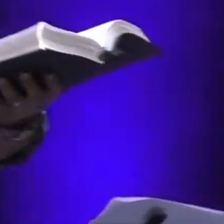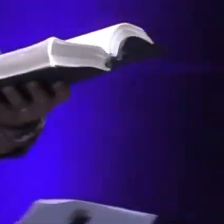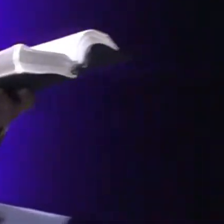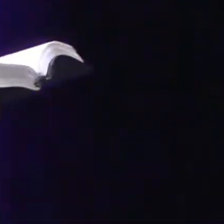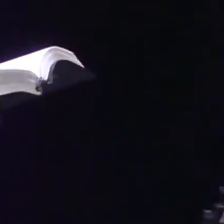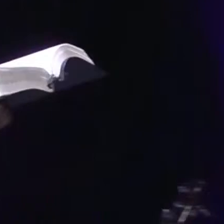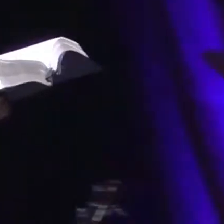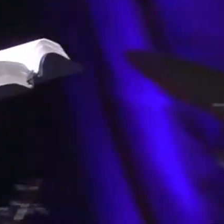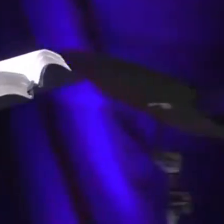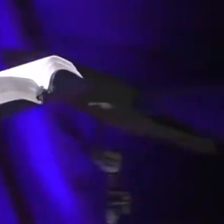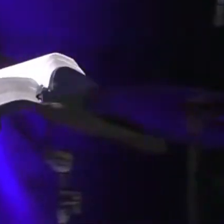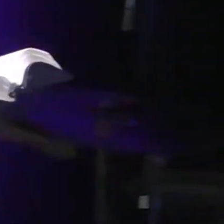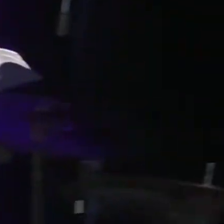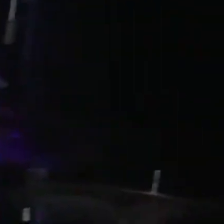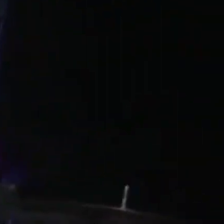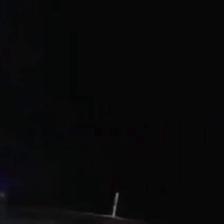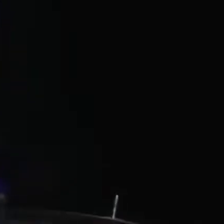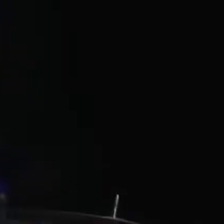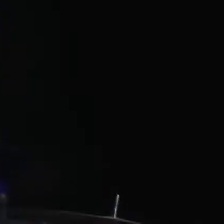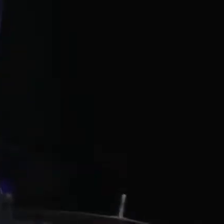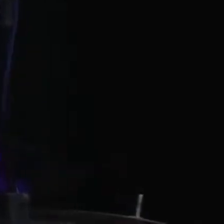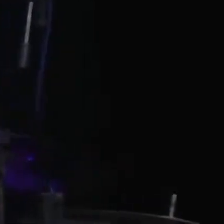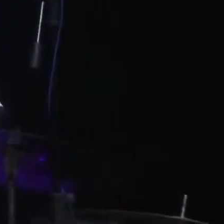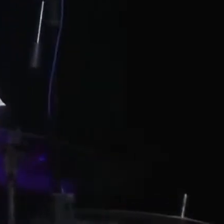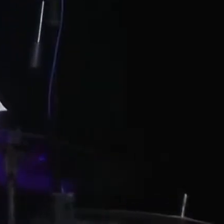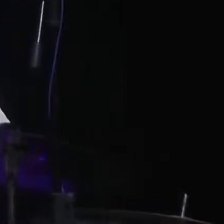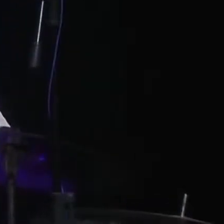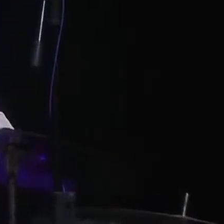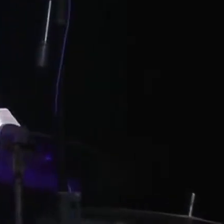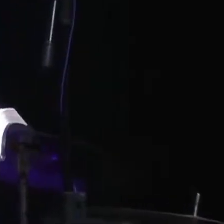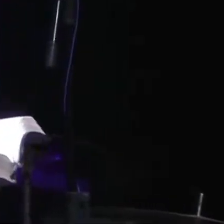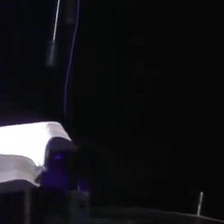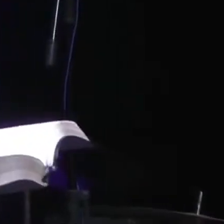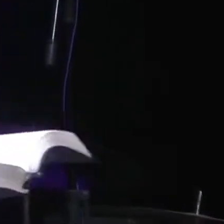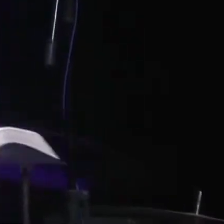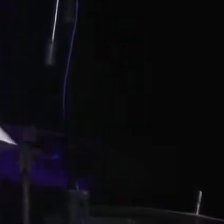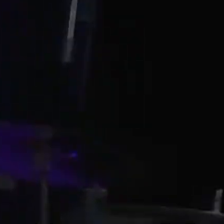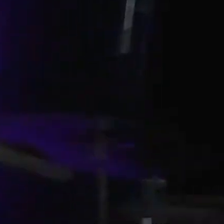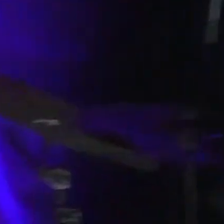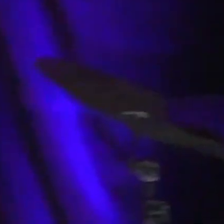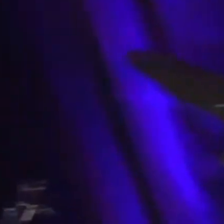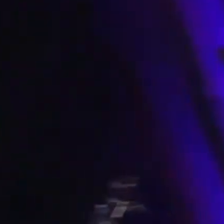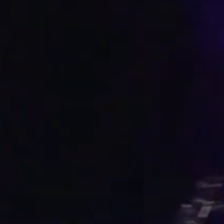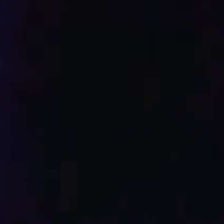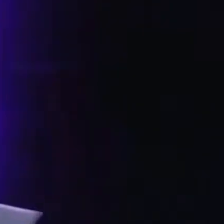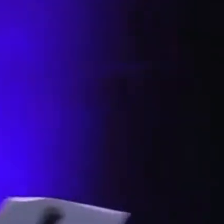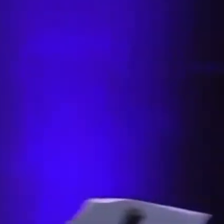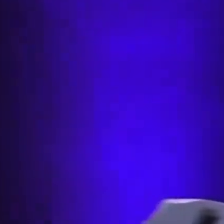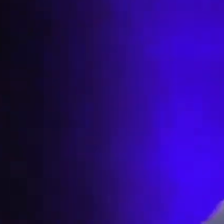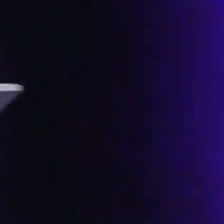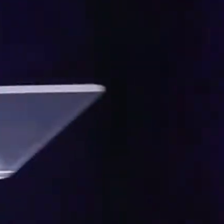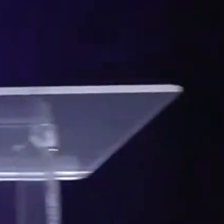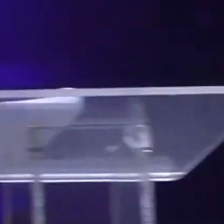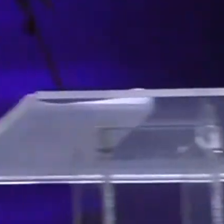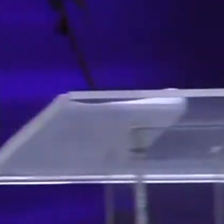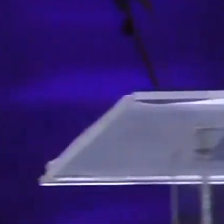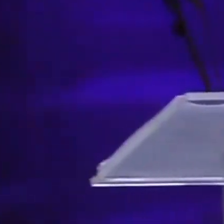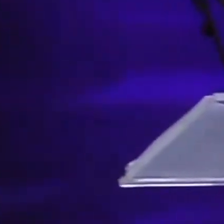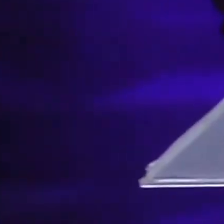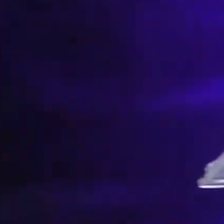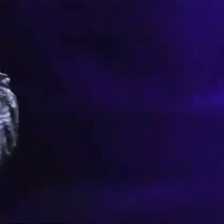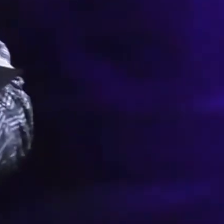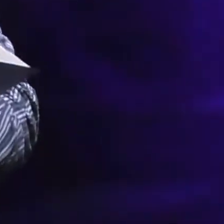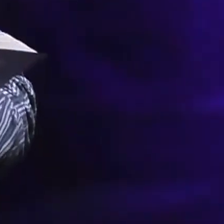Ele diz para os homens: ame essa mulher. Homens, procure sua esposa aí,